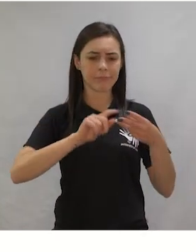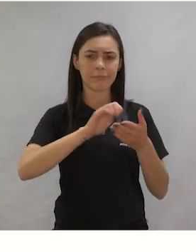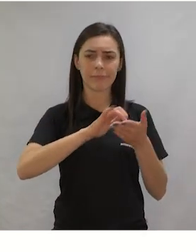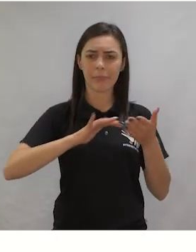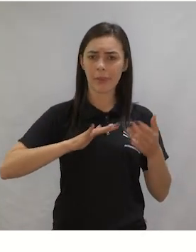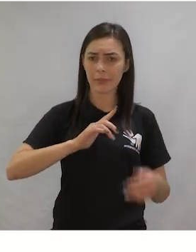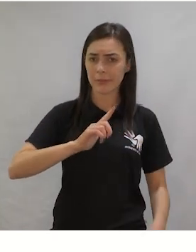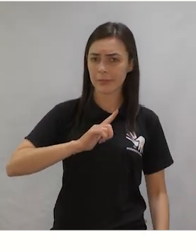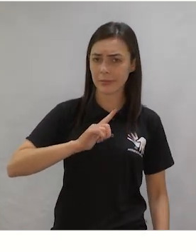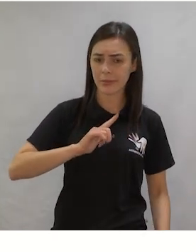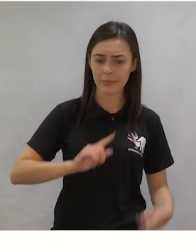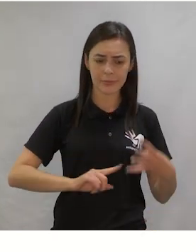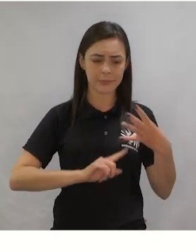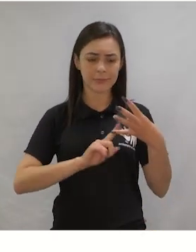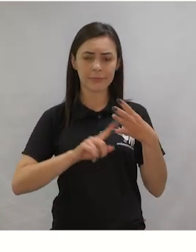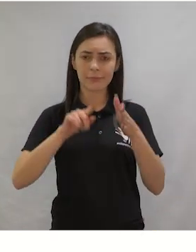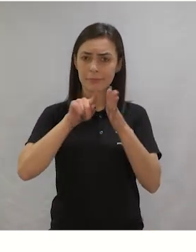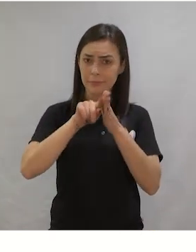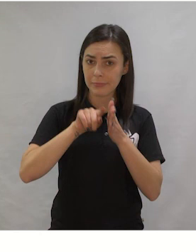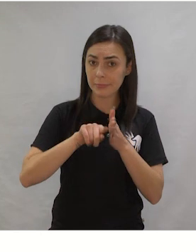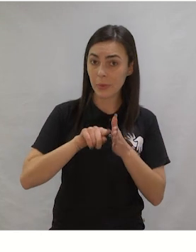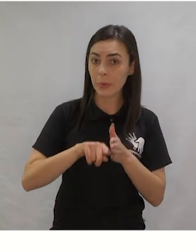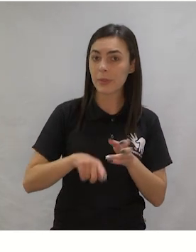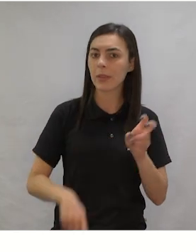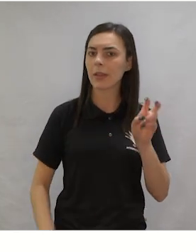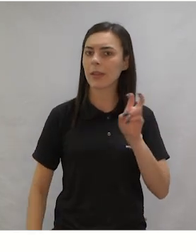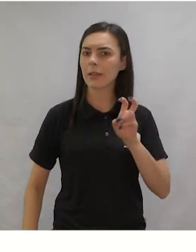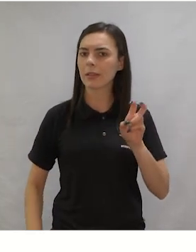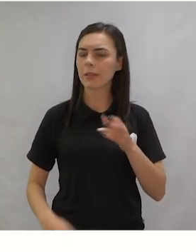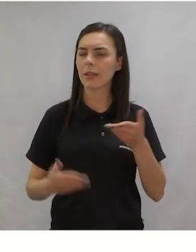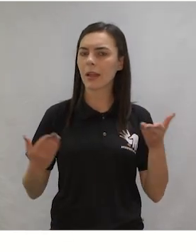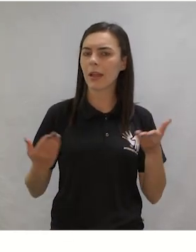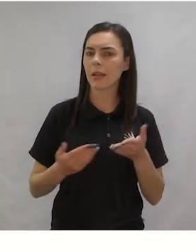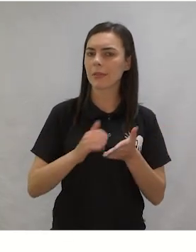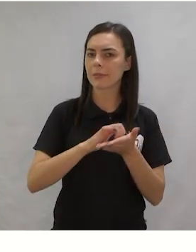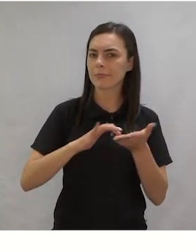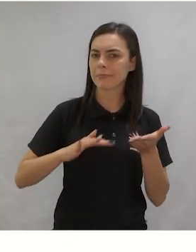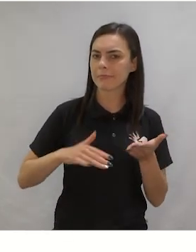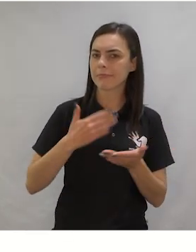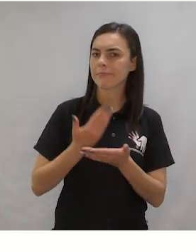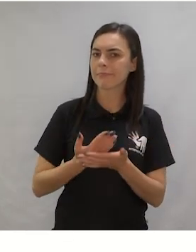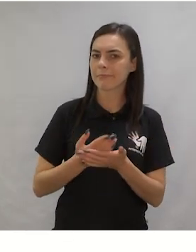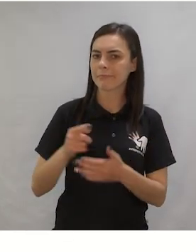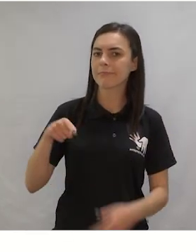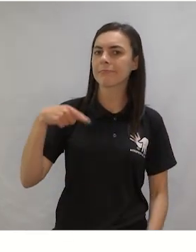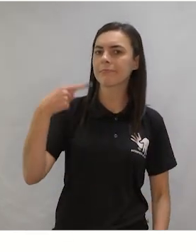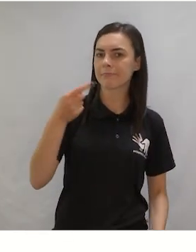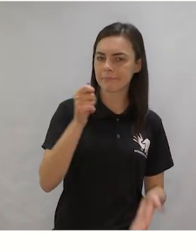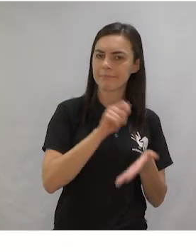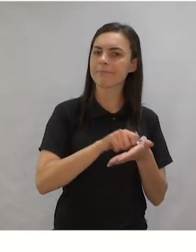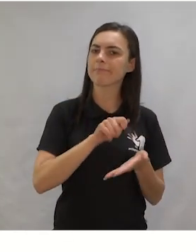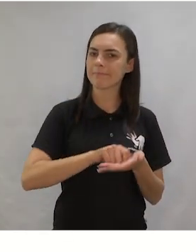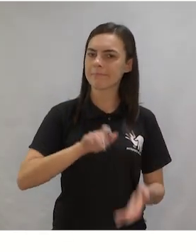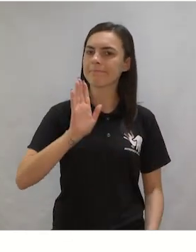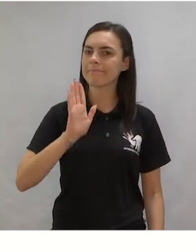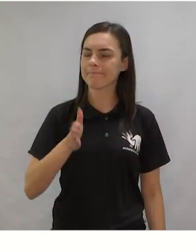atividades, também o quiz, e vocês acabaram de registrar uma atividade para a próxima aula,